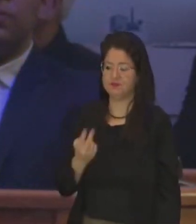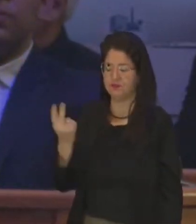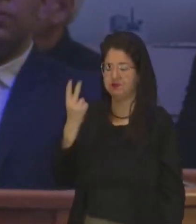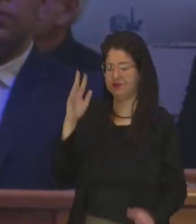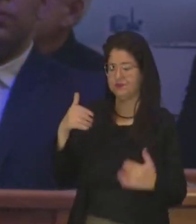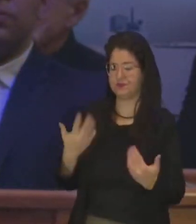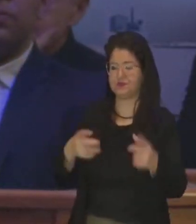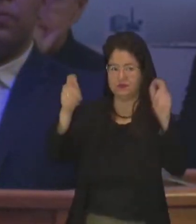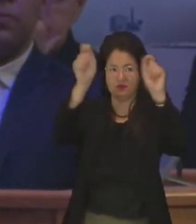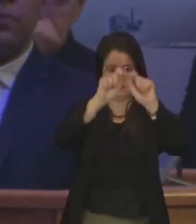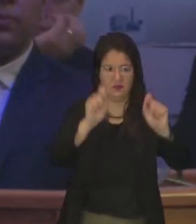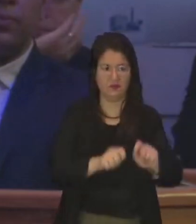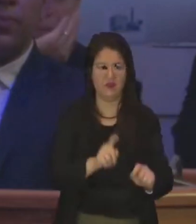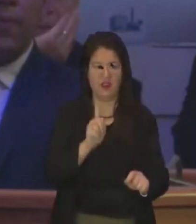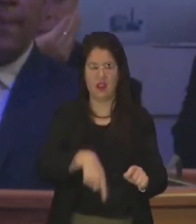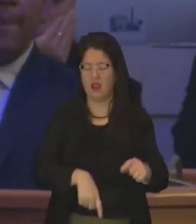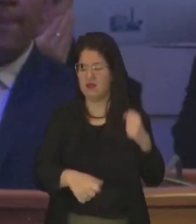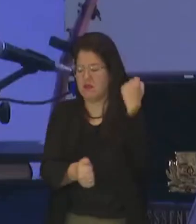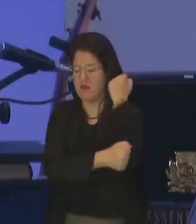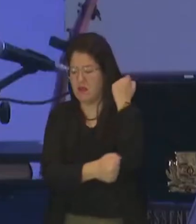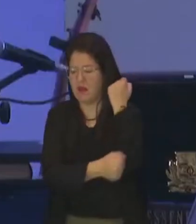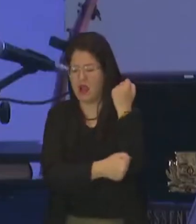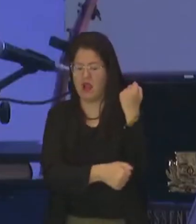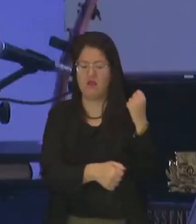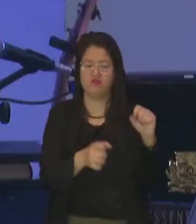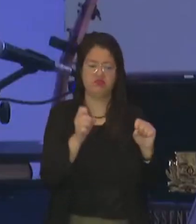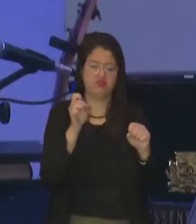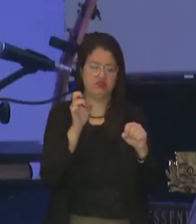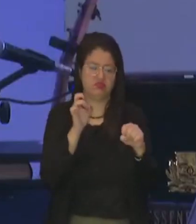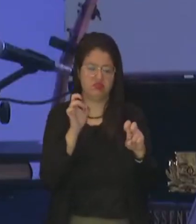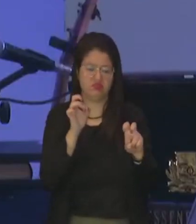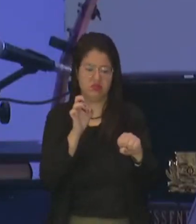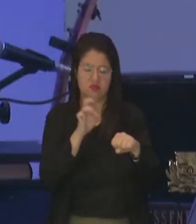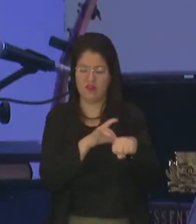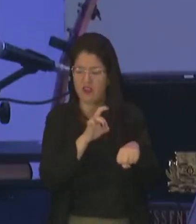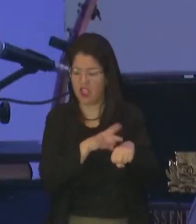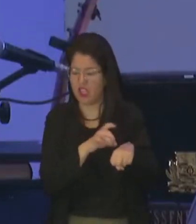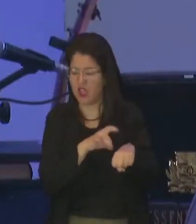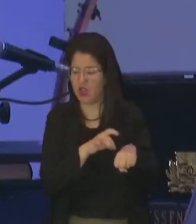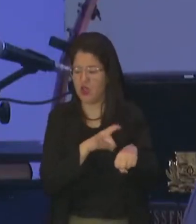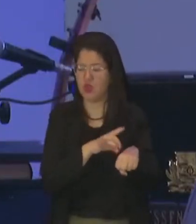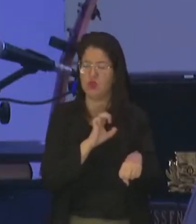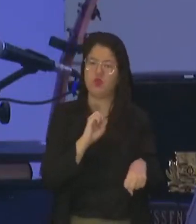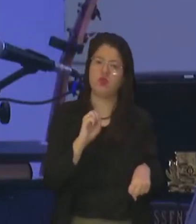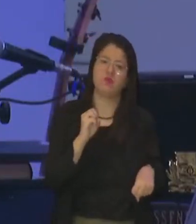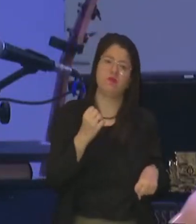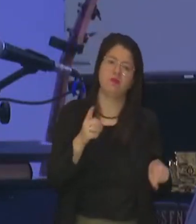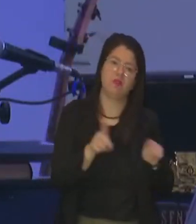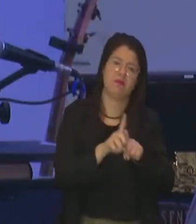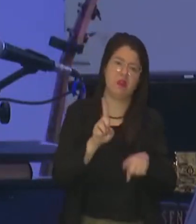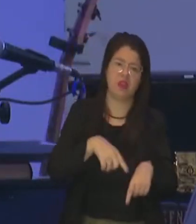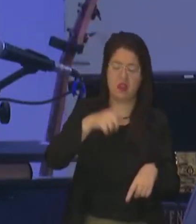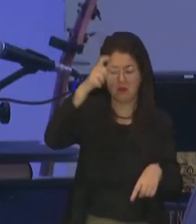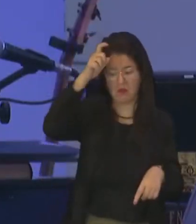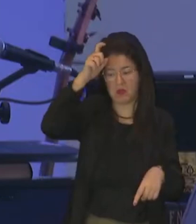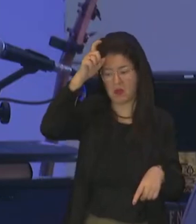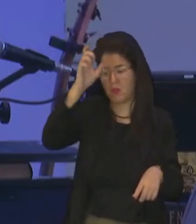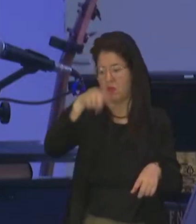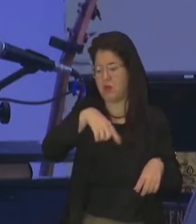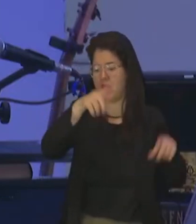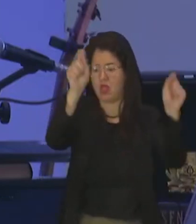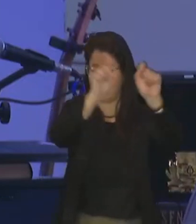São ídolos de pau, de pedra, de cerâmica, mas são também espíritos, demônios. São ídolos,